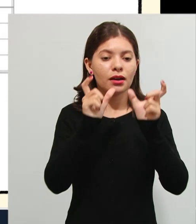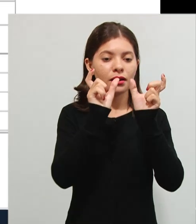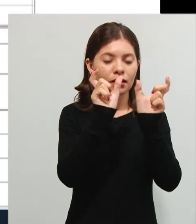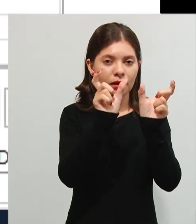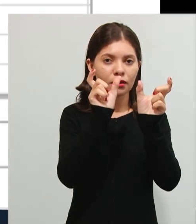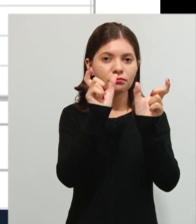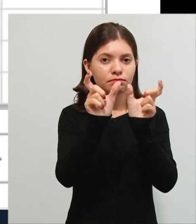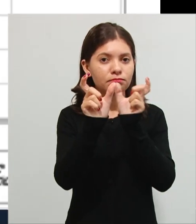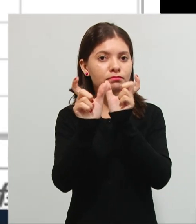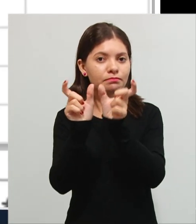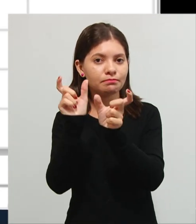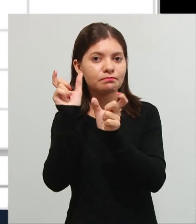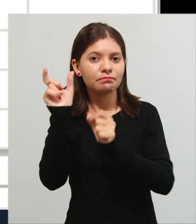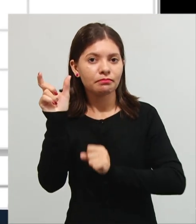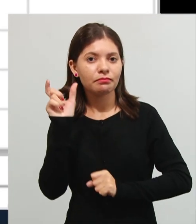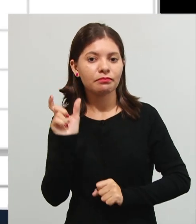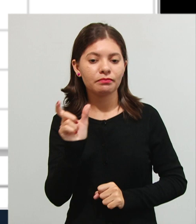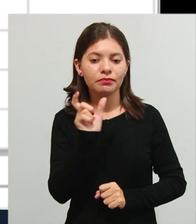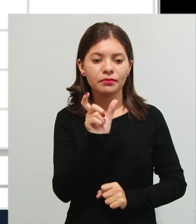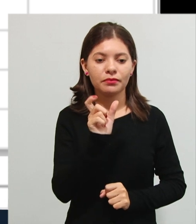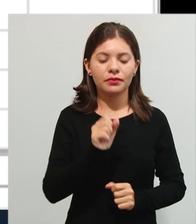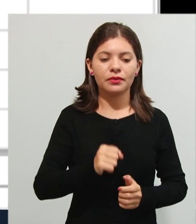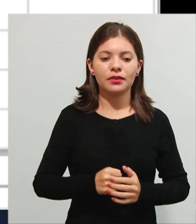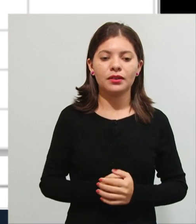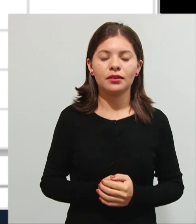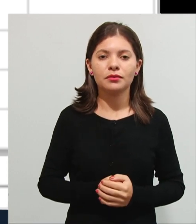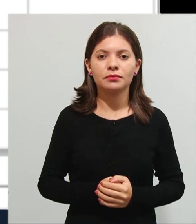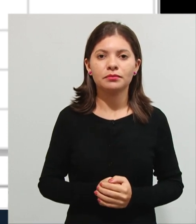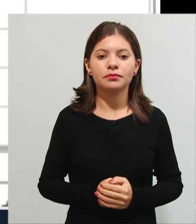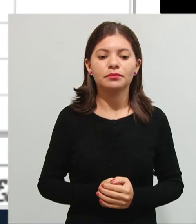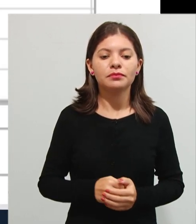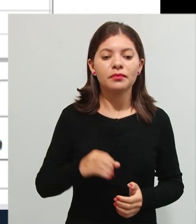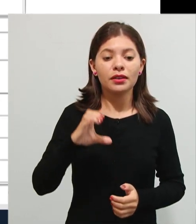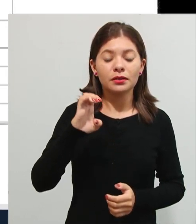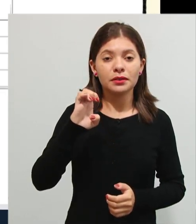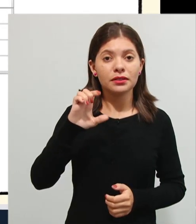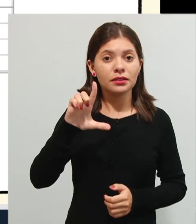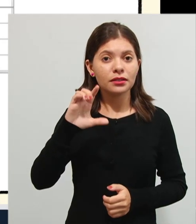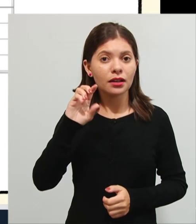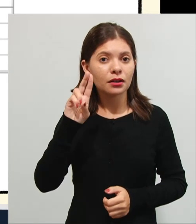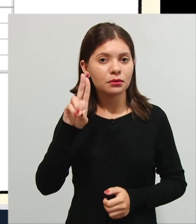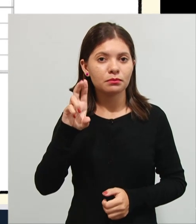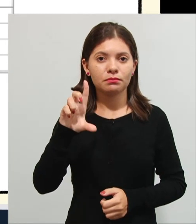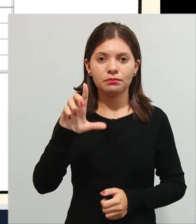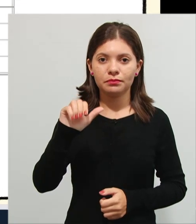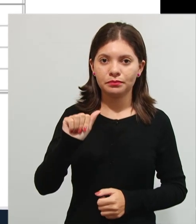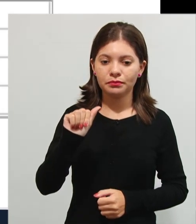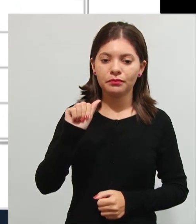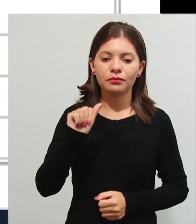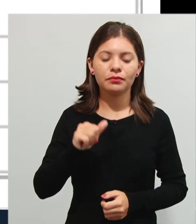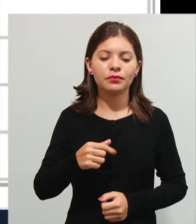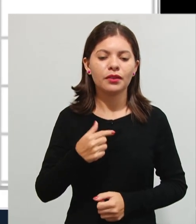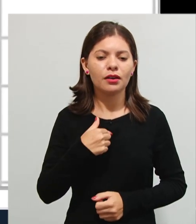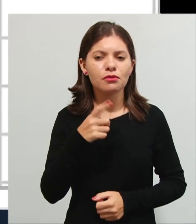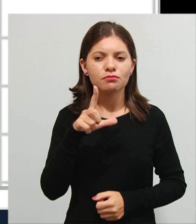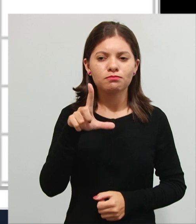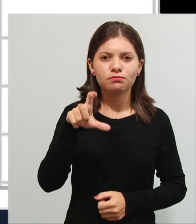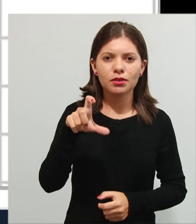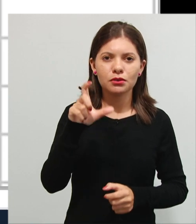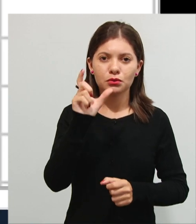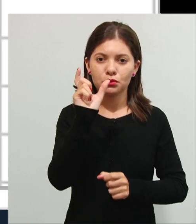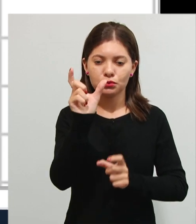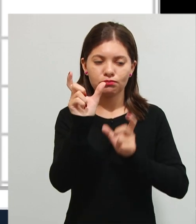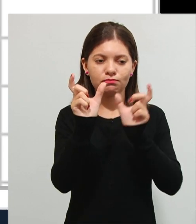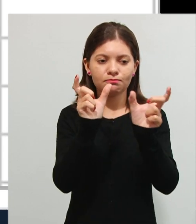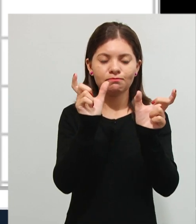cada quadradinho desse é chamado de célula. Então, quando eu estou clicando